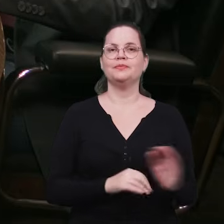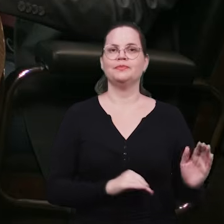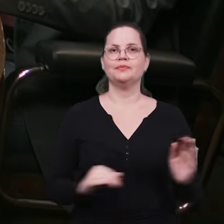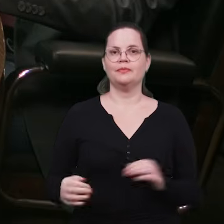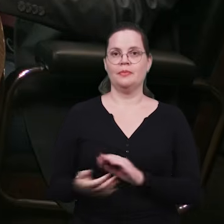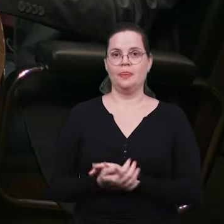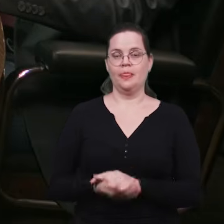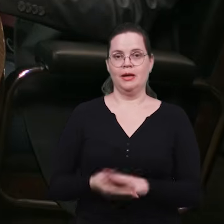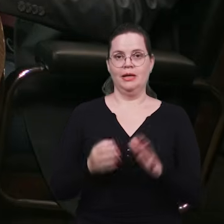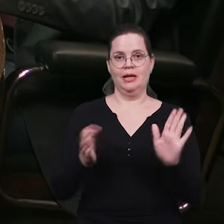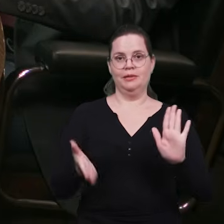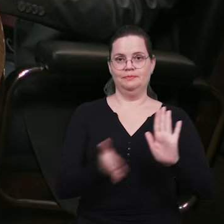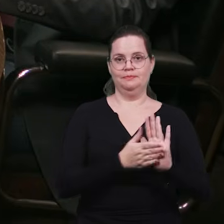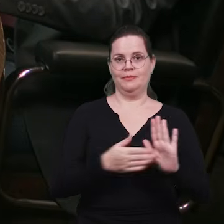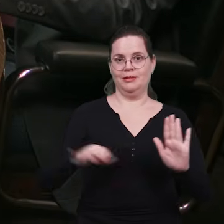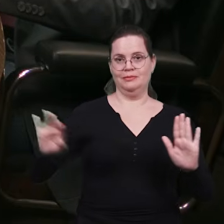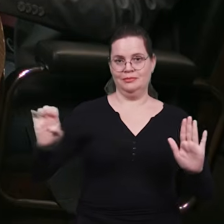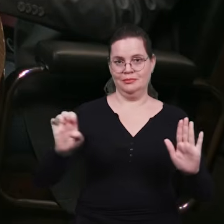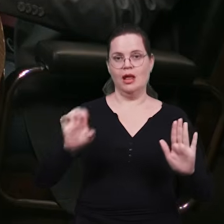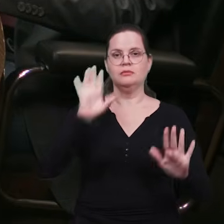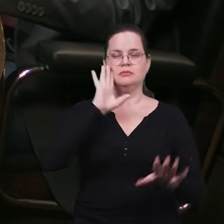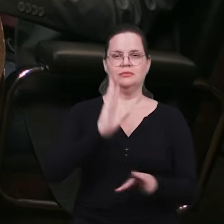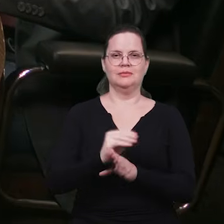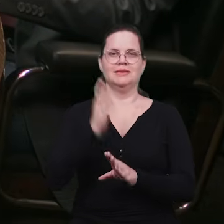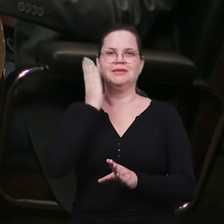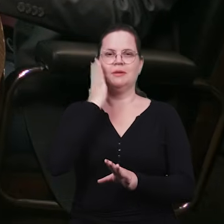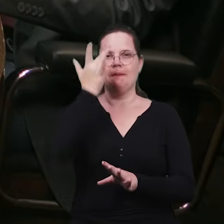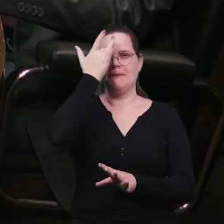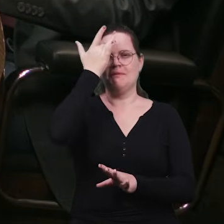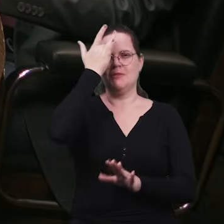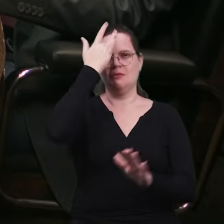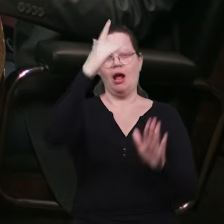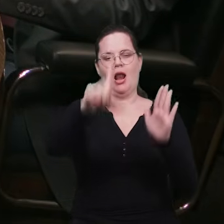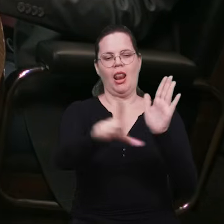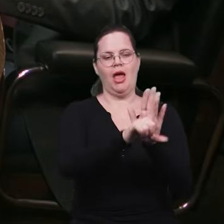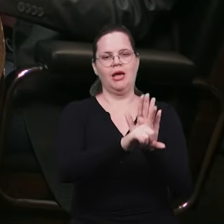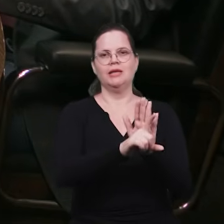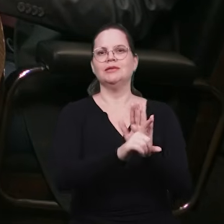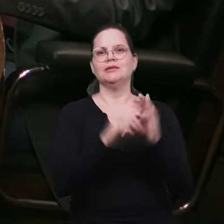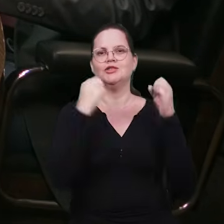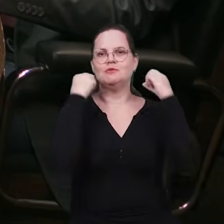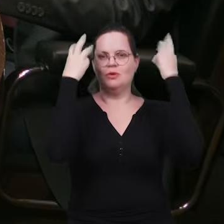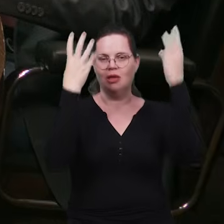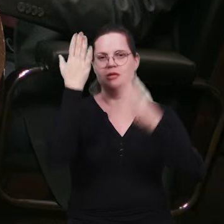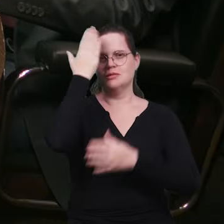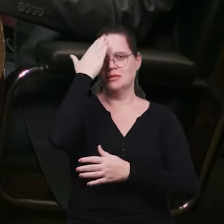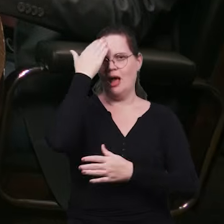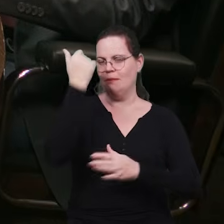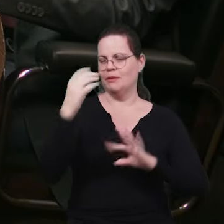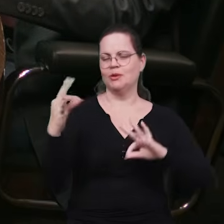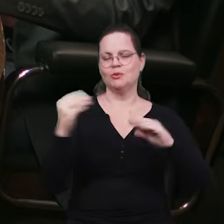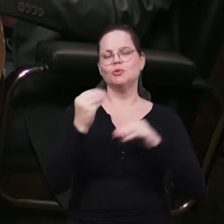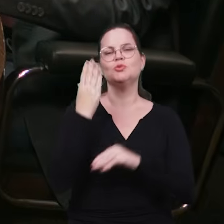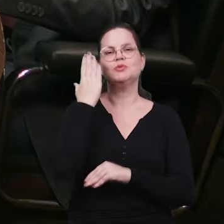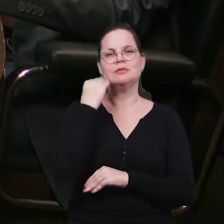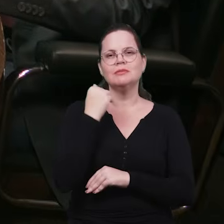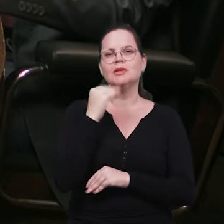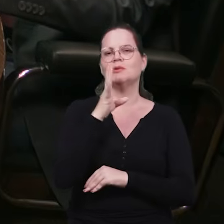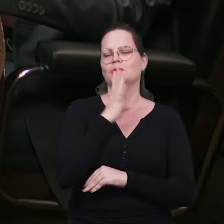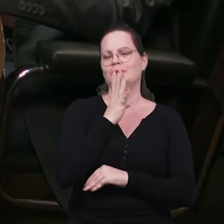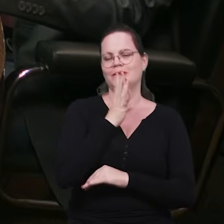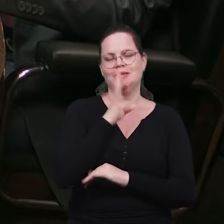era escriba hábil na lei de Moisés. Exatamente. Ele conhecia, como o senhor falou, as leis, É,